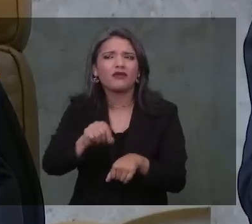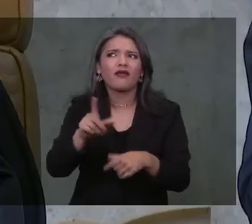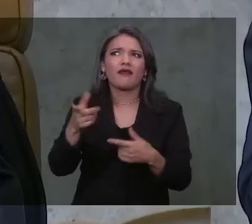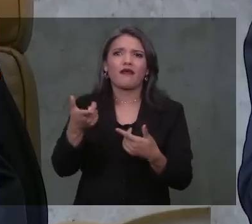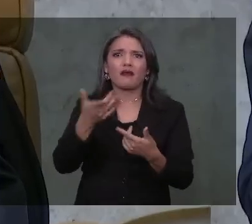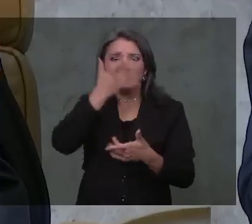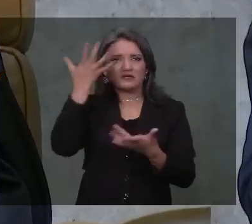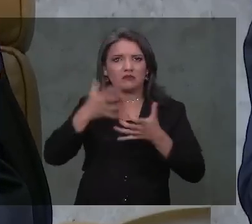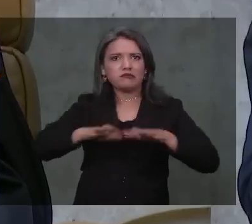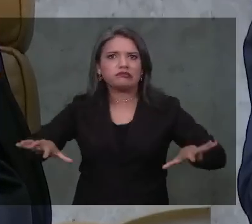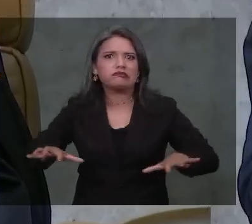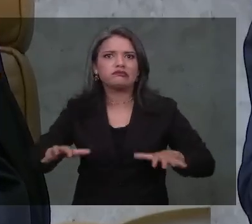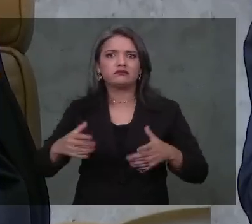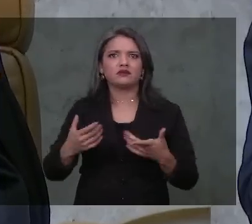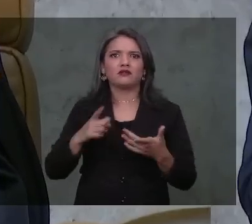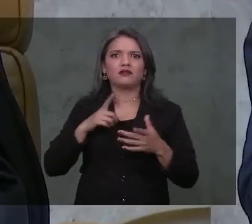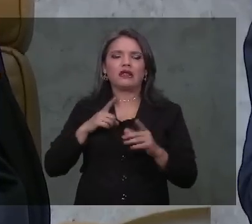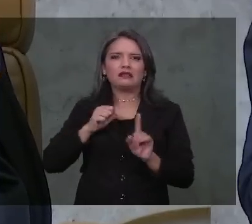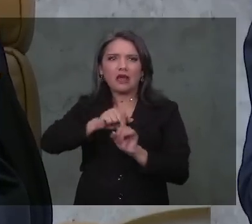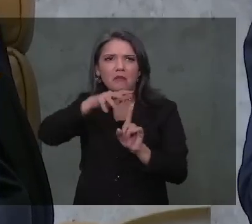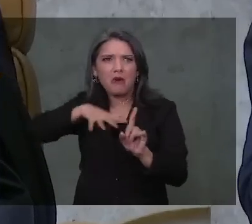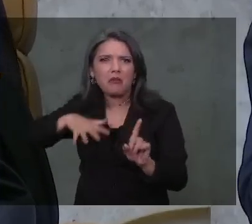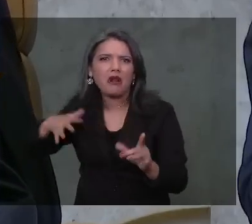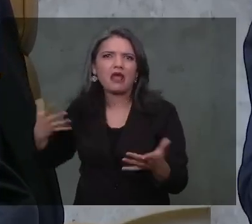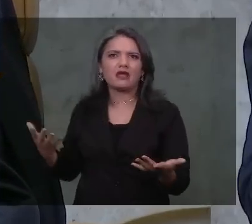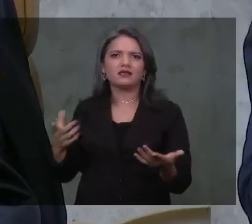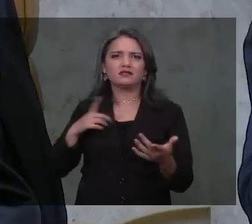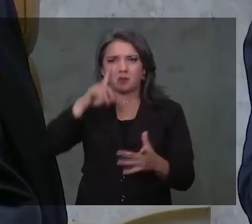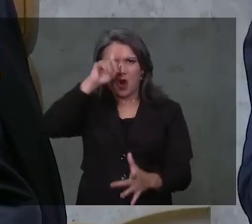populismo, autoritarismo, e, de fato,